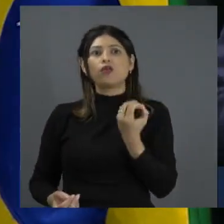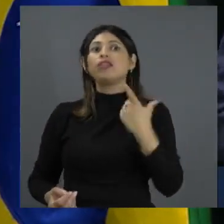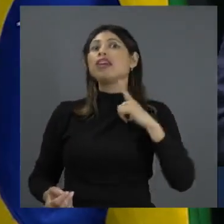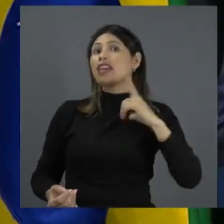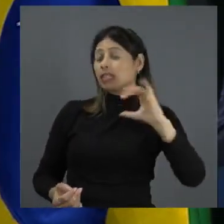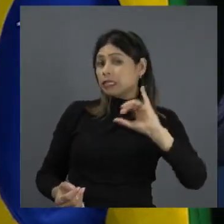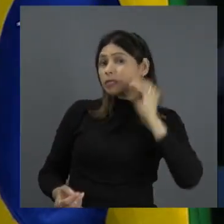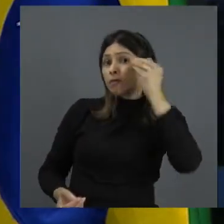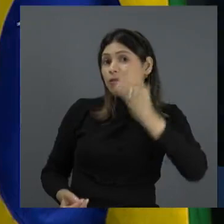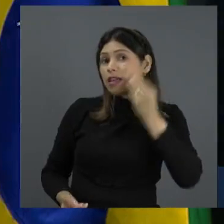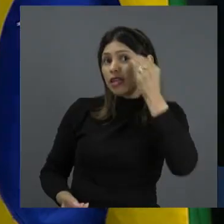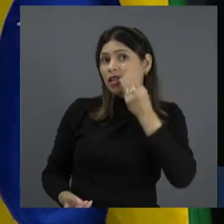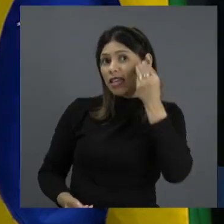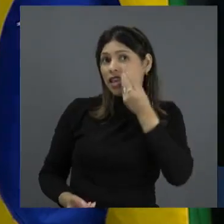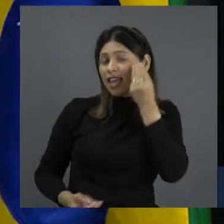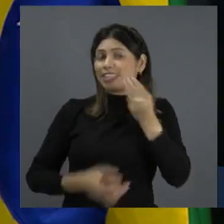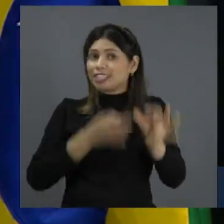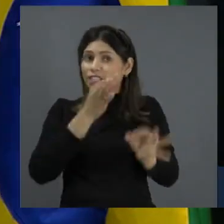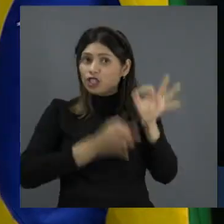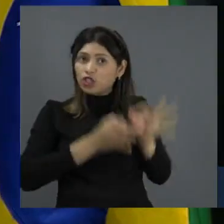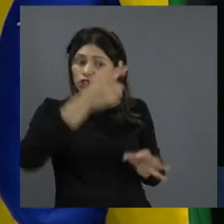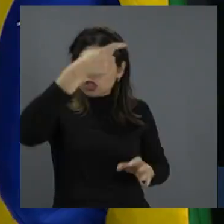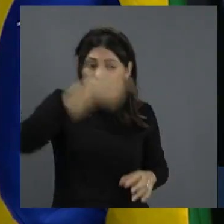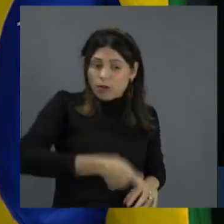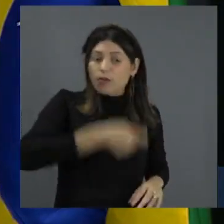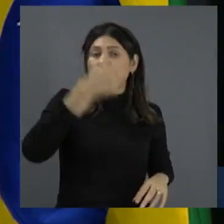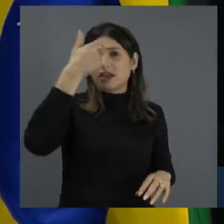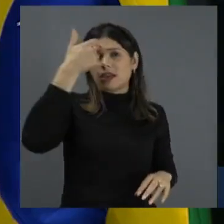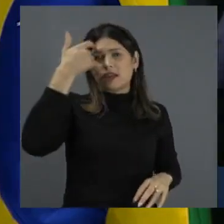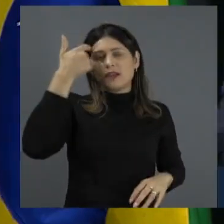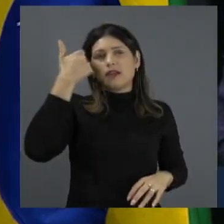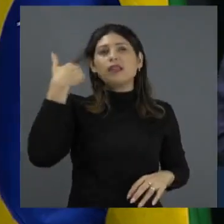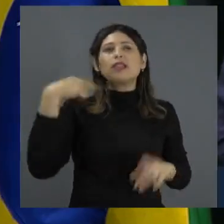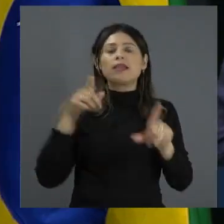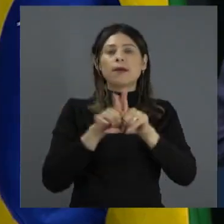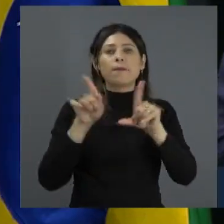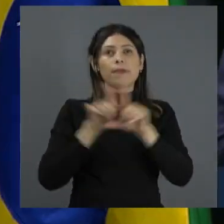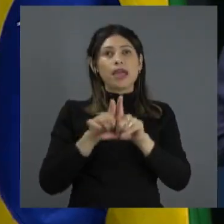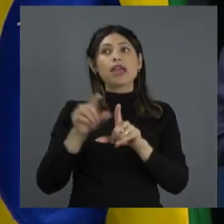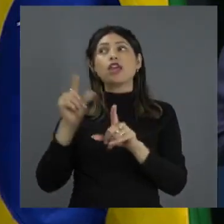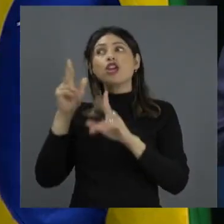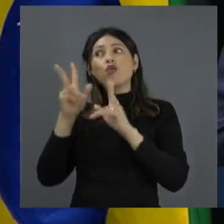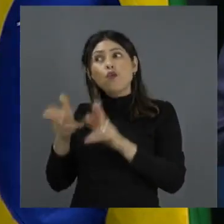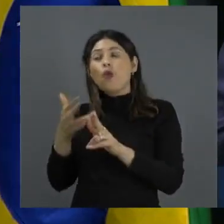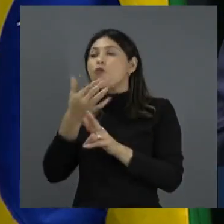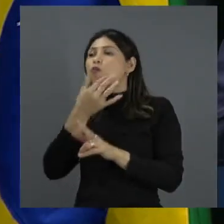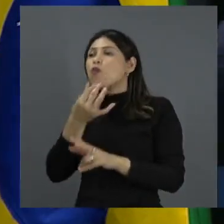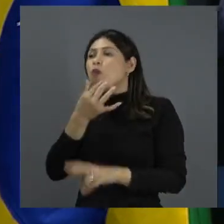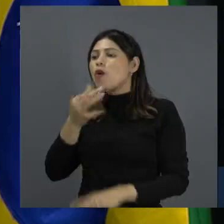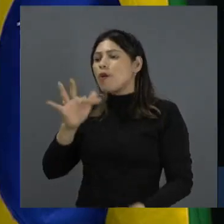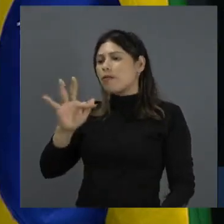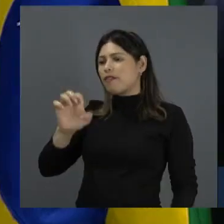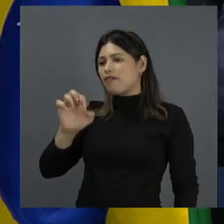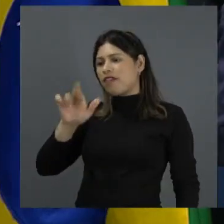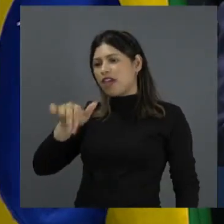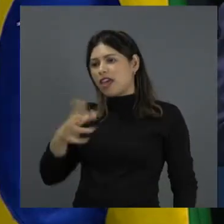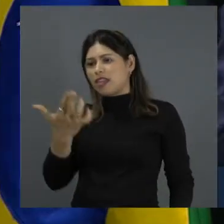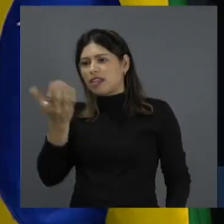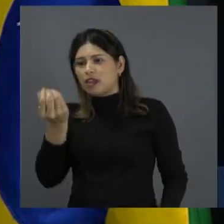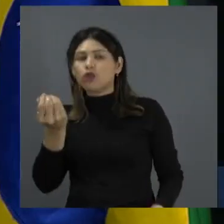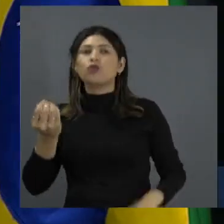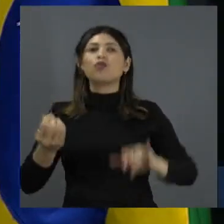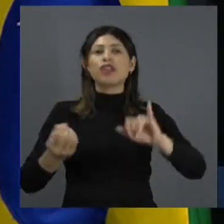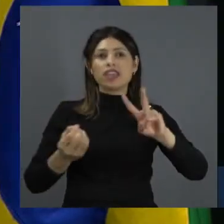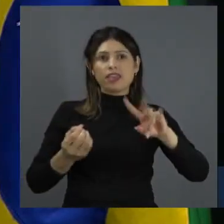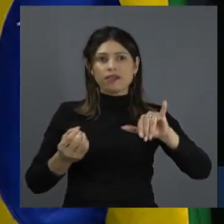experiência em tribunais, como o doutor Fernando Carione também, como o doutor Ives Gandra, que